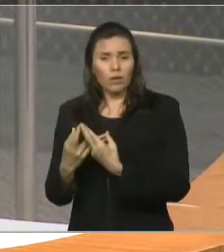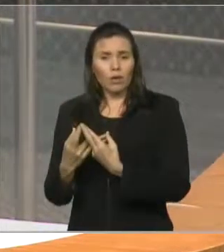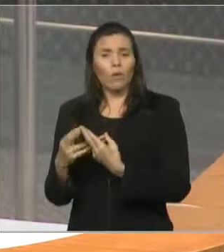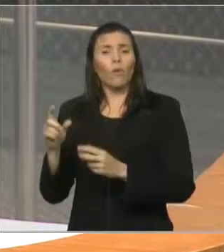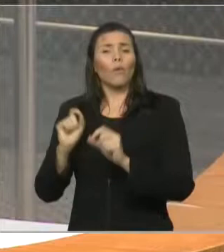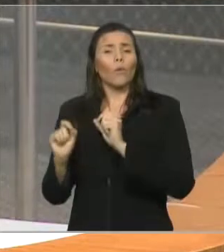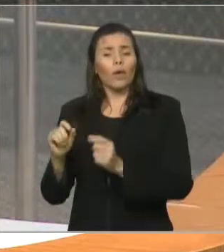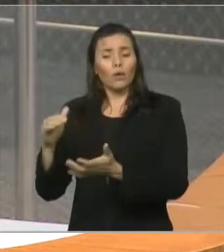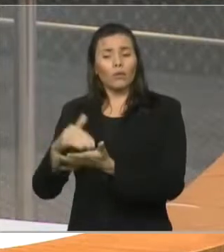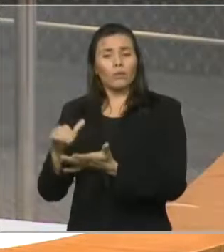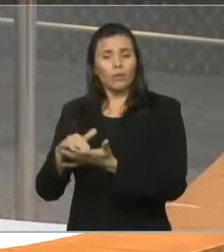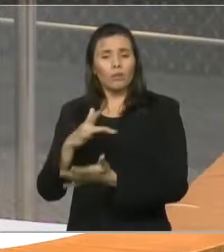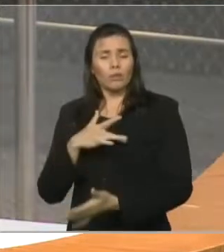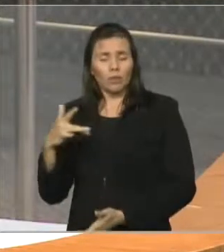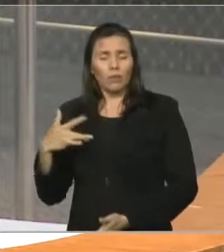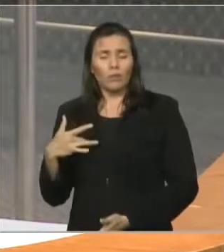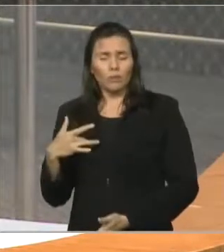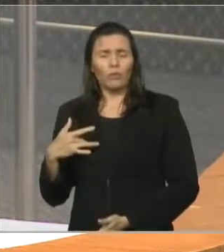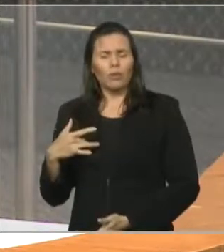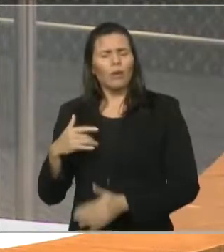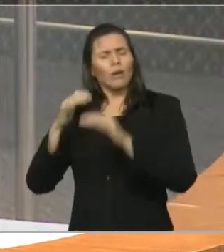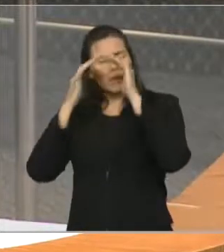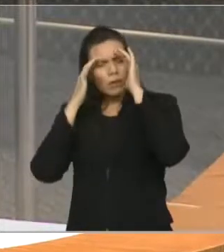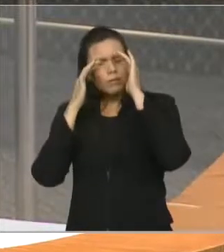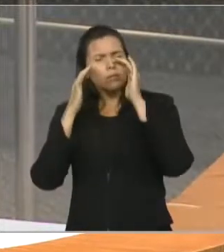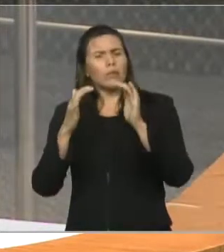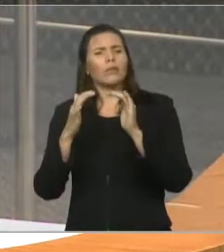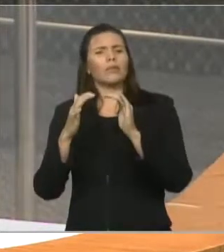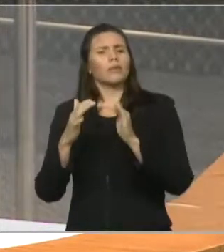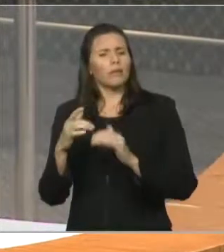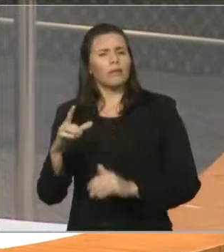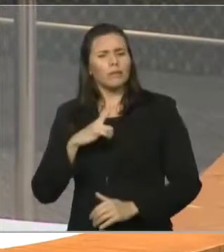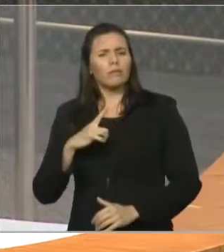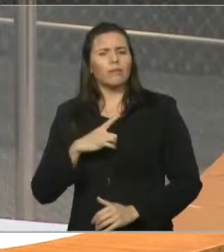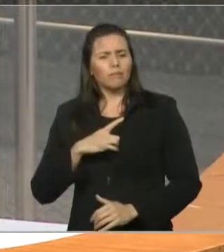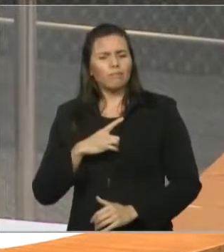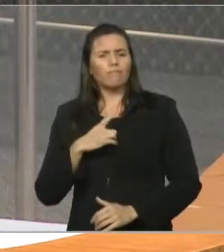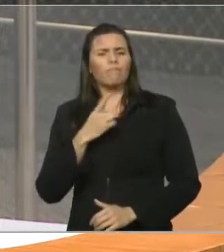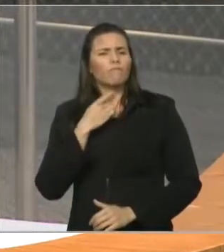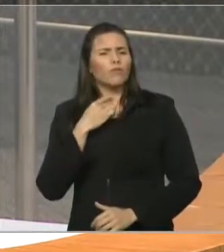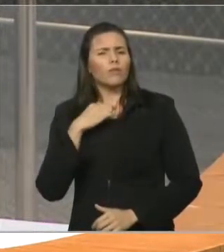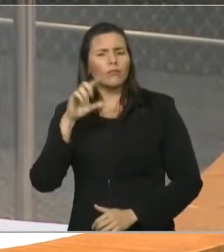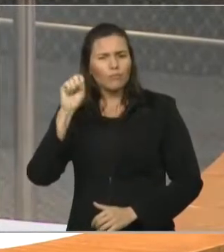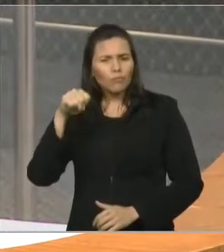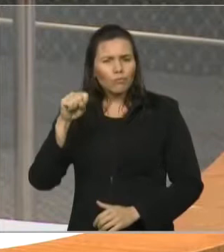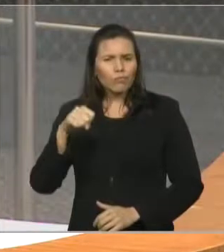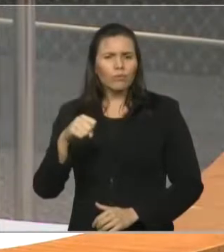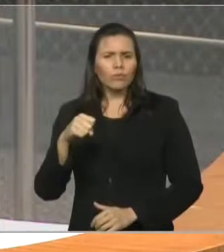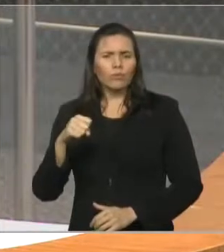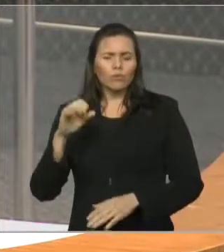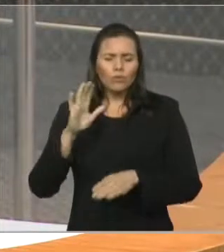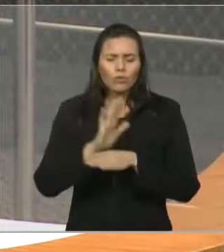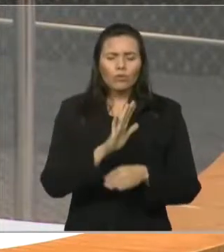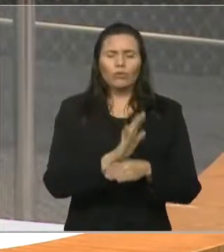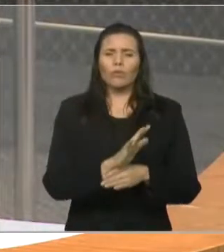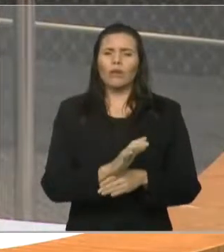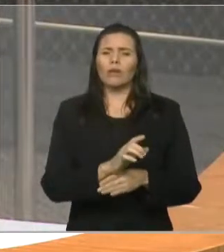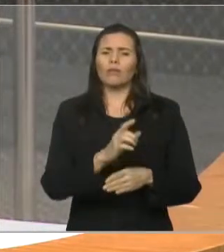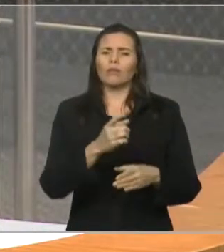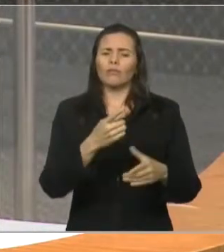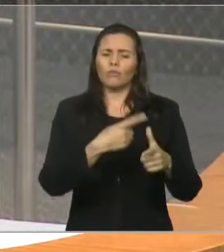de Saúde em tentar solucionar essa demanda. Inclusive, a reunião de ontem,